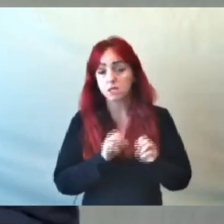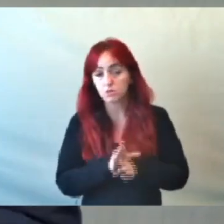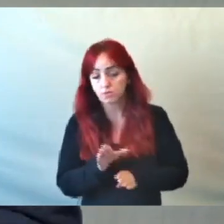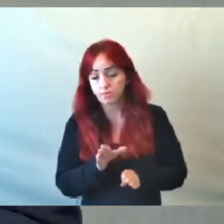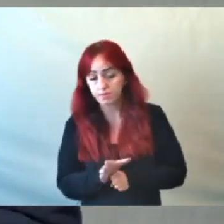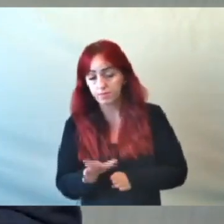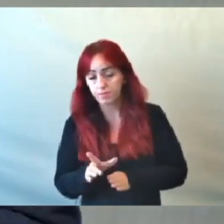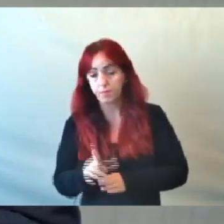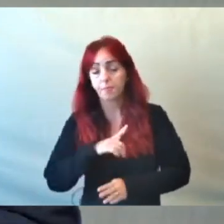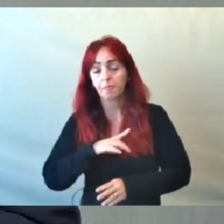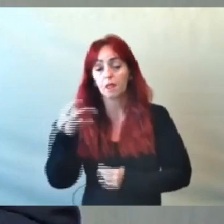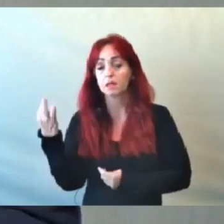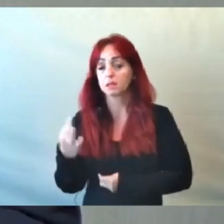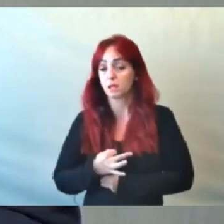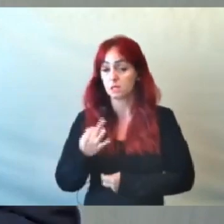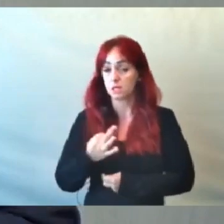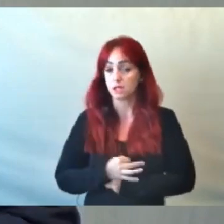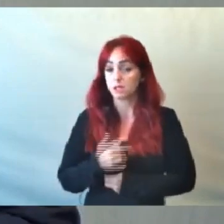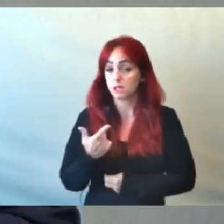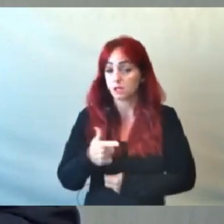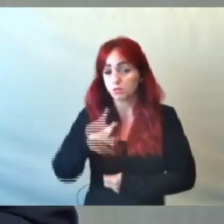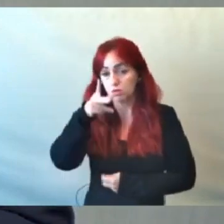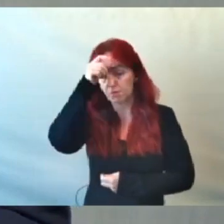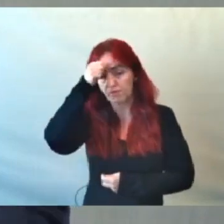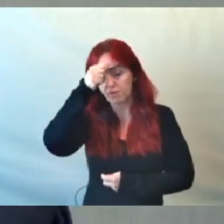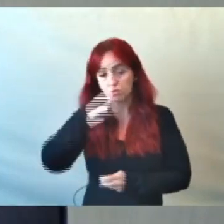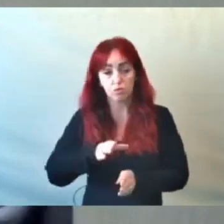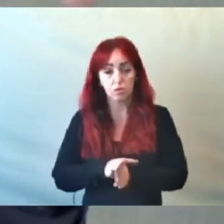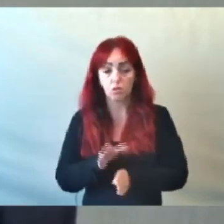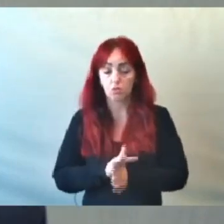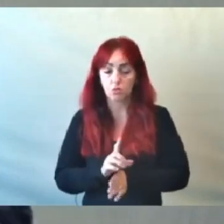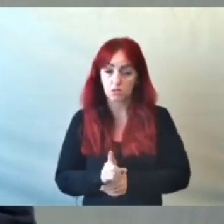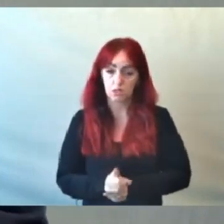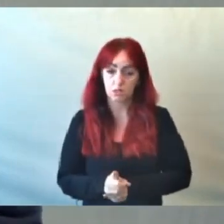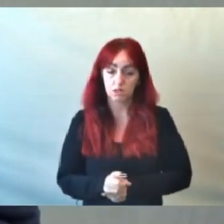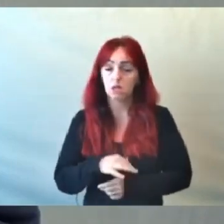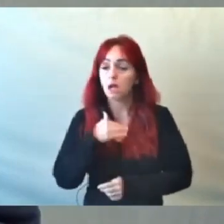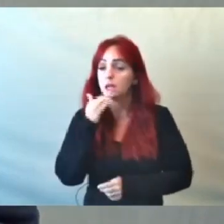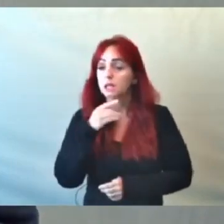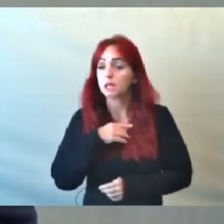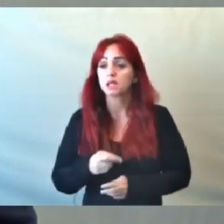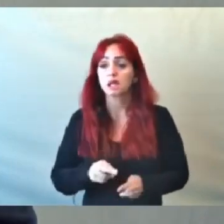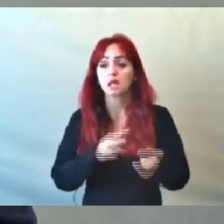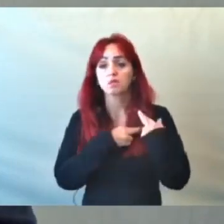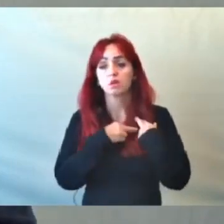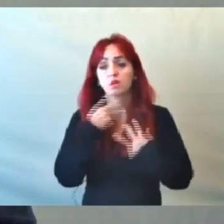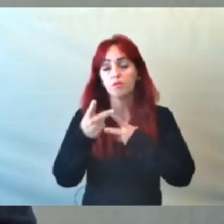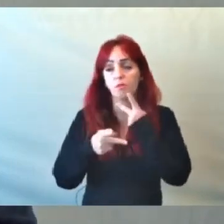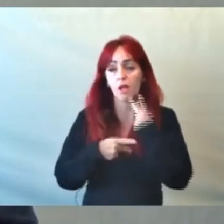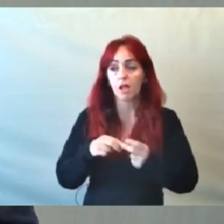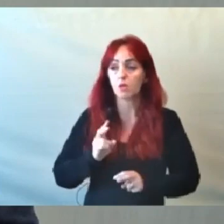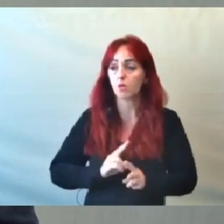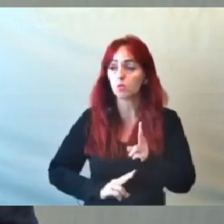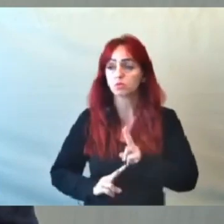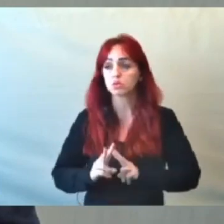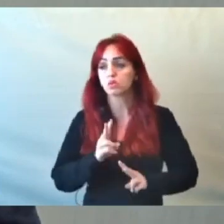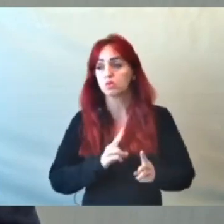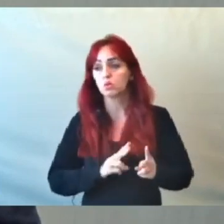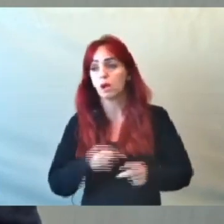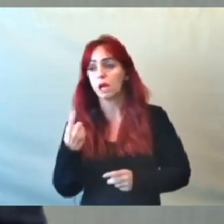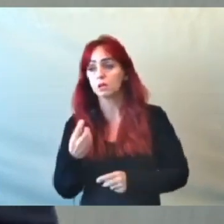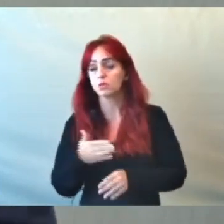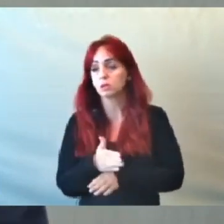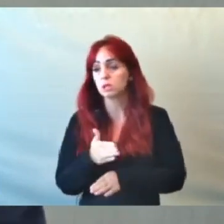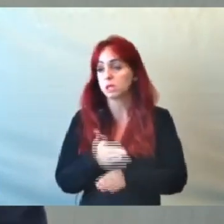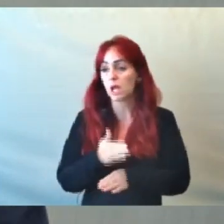dão. Por quê? Ninguém tem responsabilidade por falar em manter as nossas entradas de poluentes ativas, porque